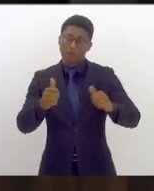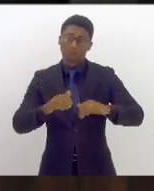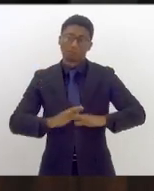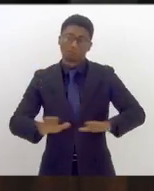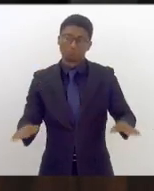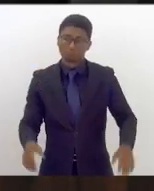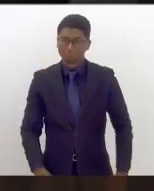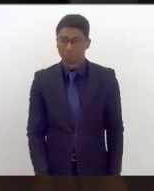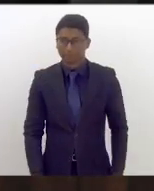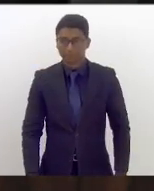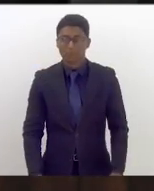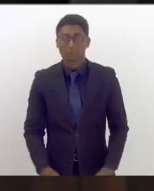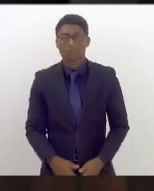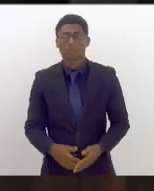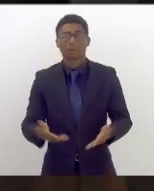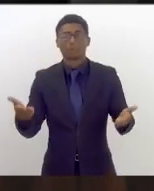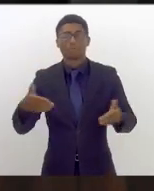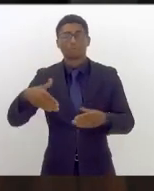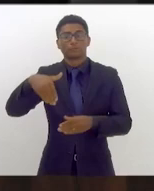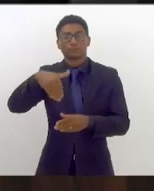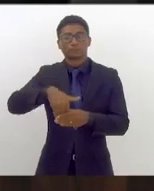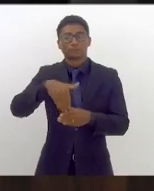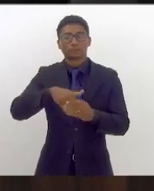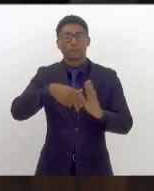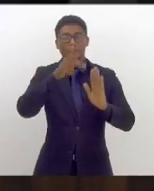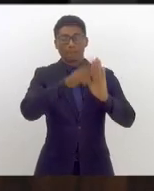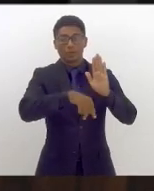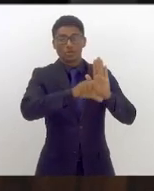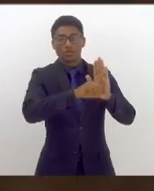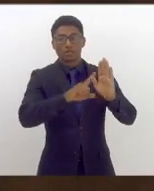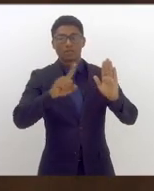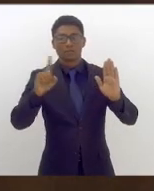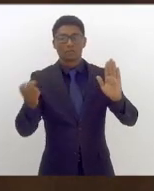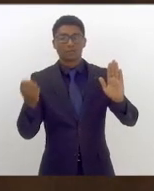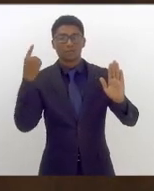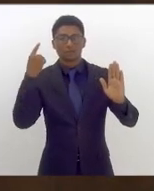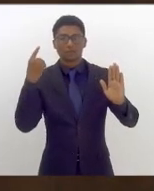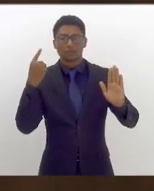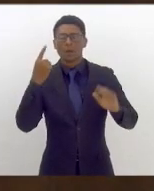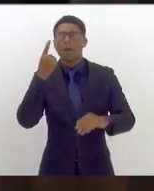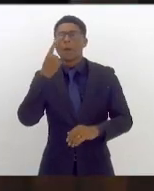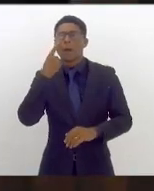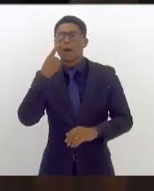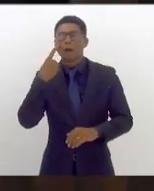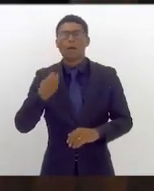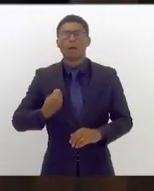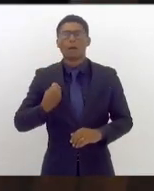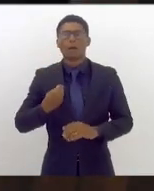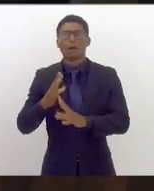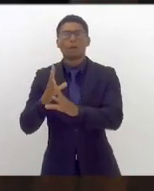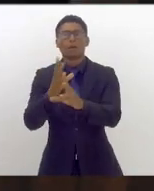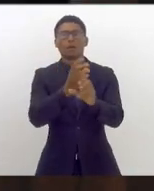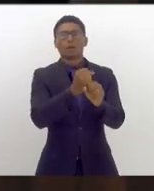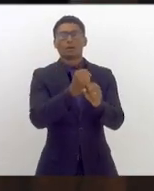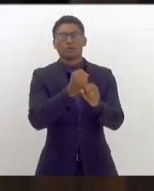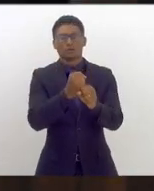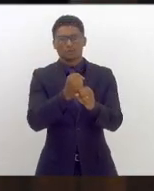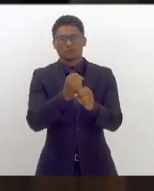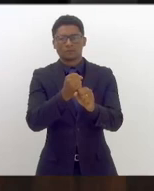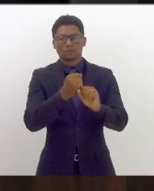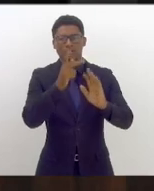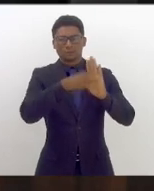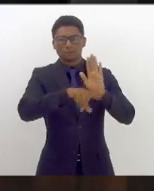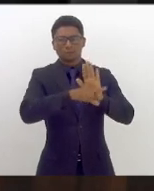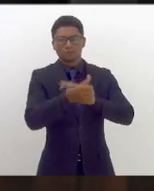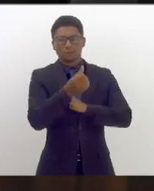vamos votar o projeto original peço verificação senhor presidente então em votação projeto